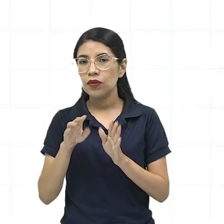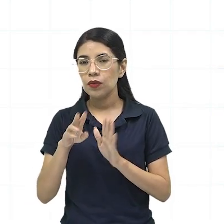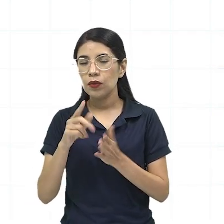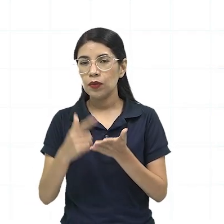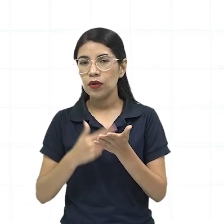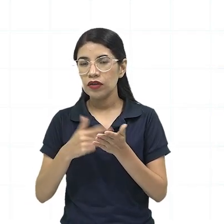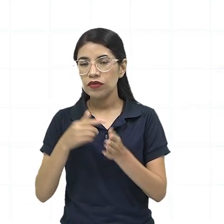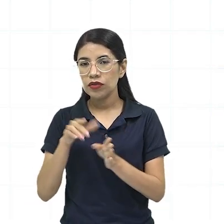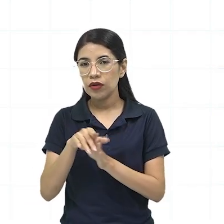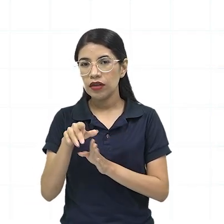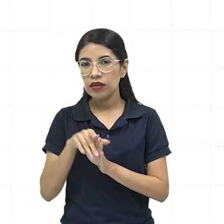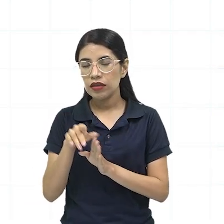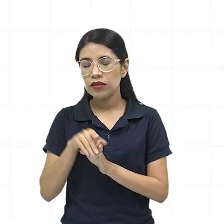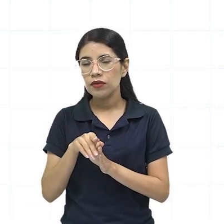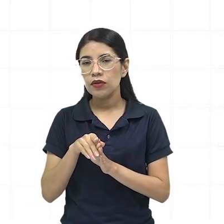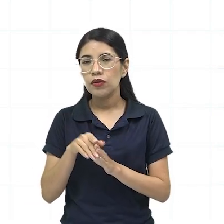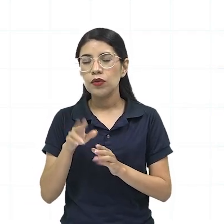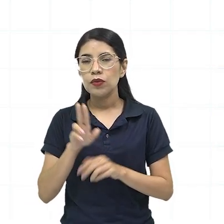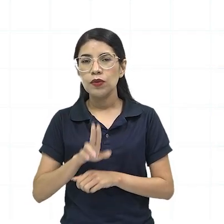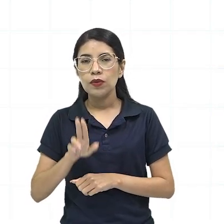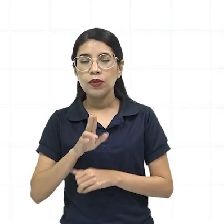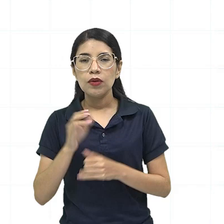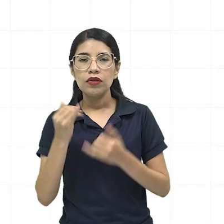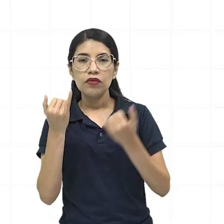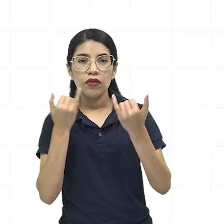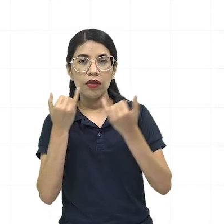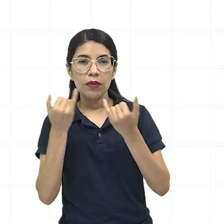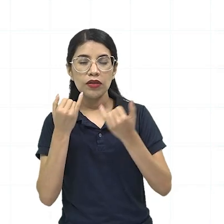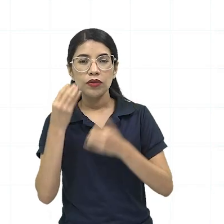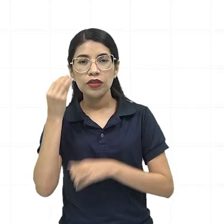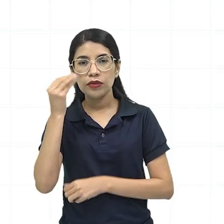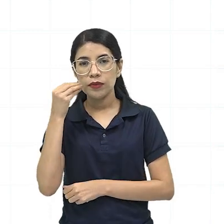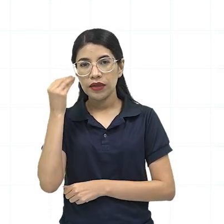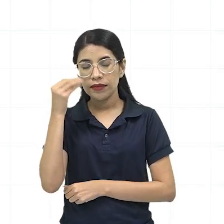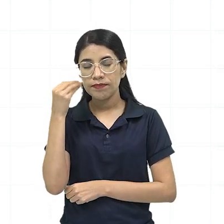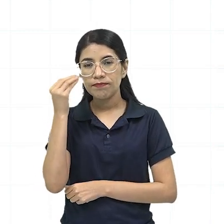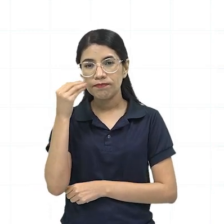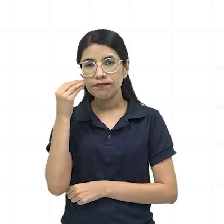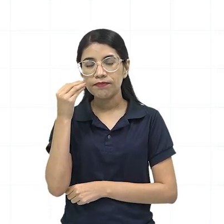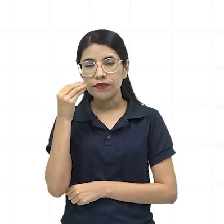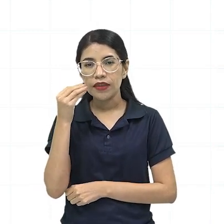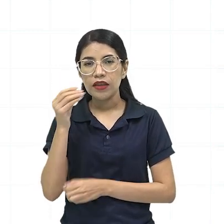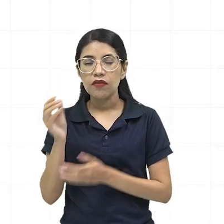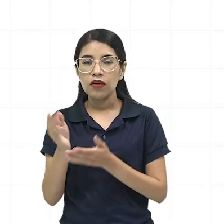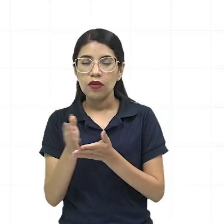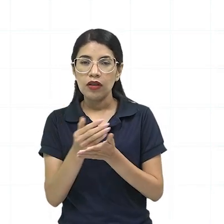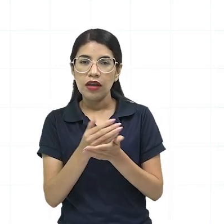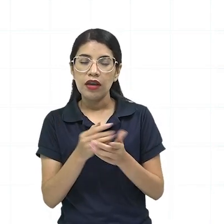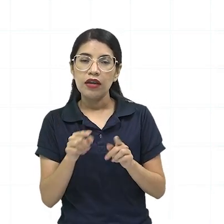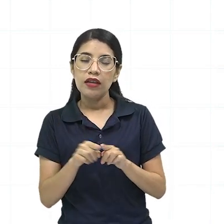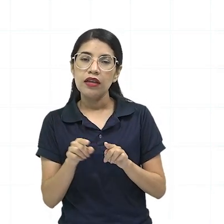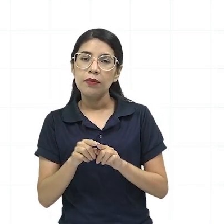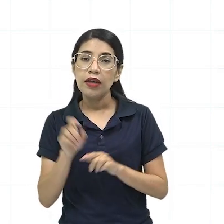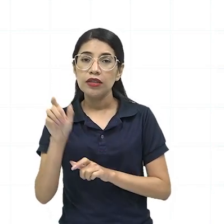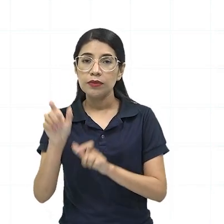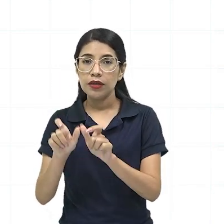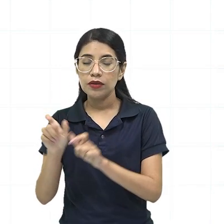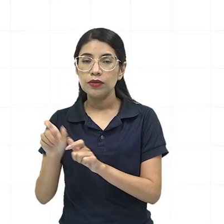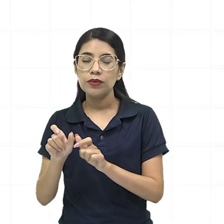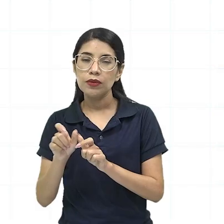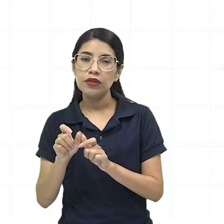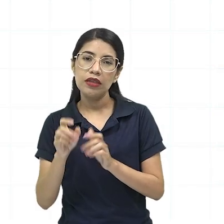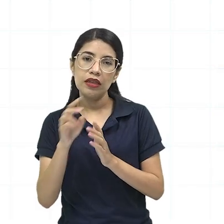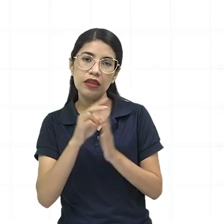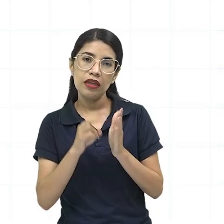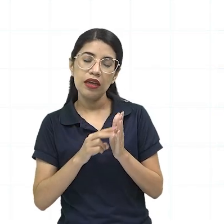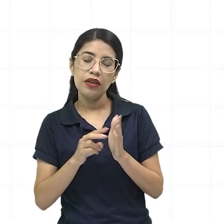fosse um manual a partir de dados empíricos, e a partir também do conhecimento do leitor sobre outros